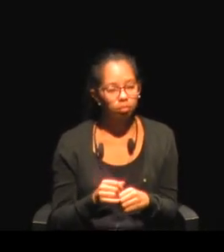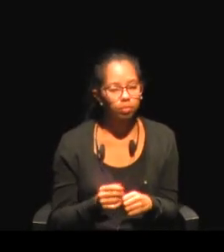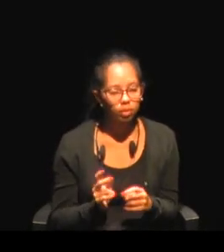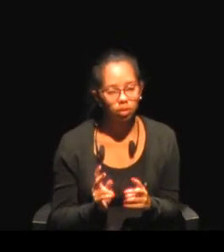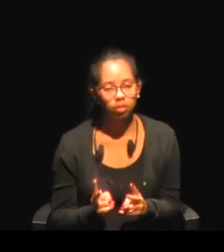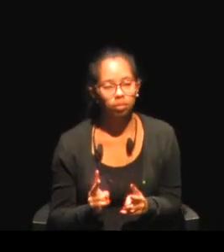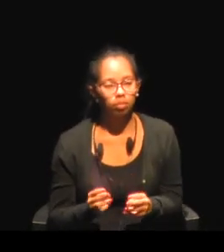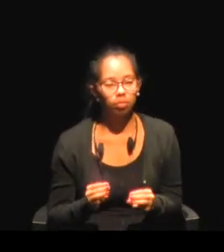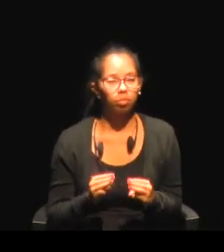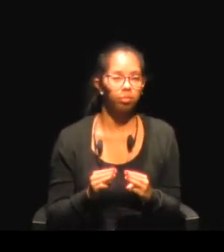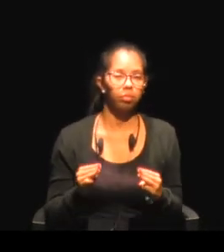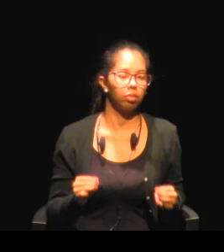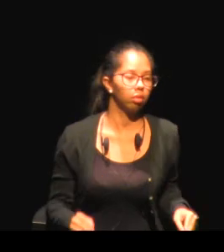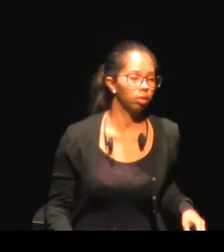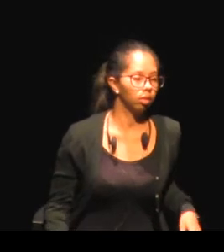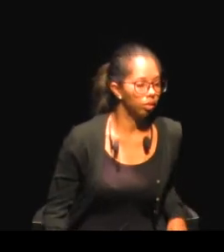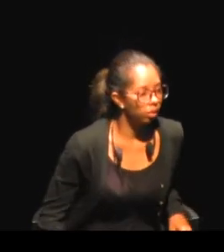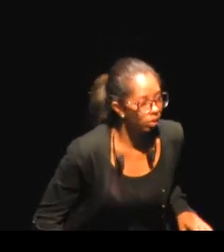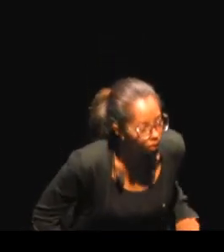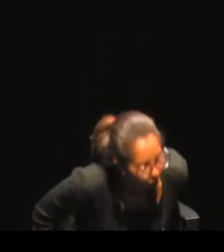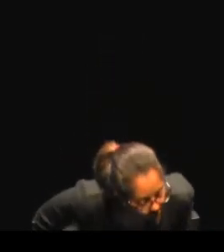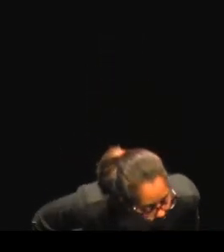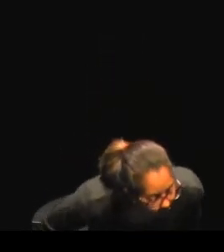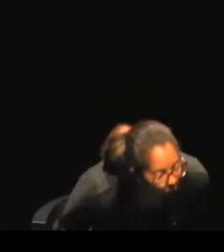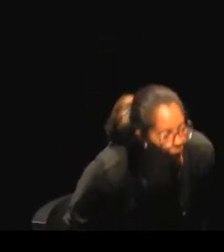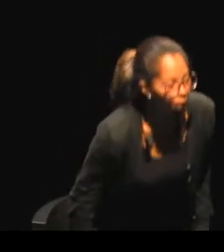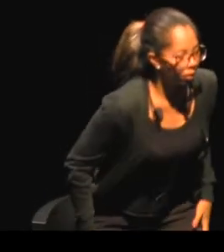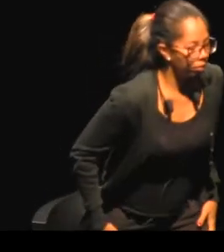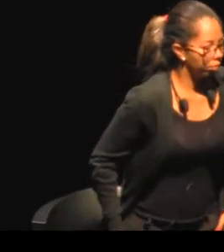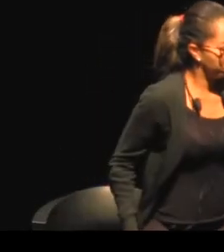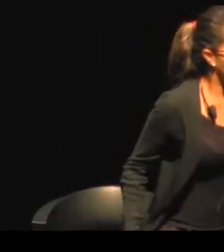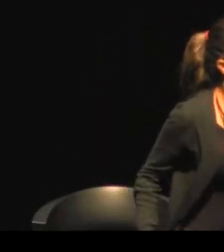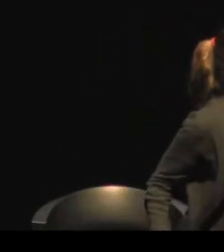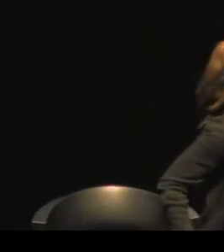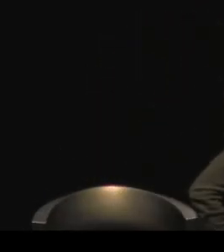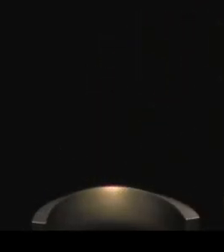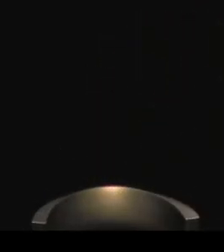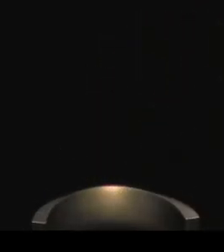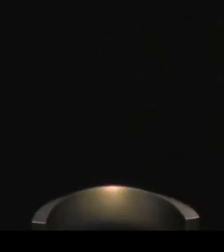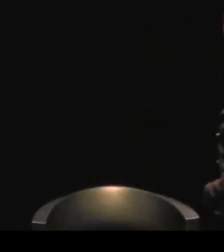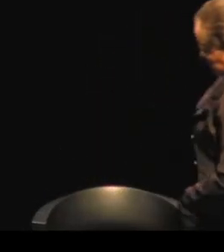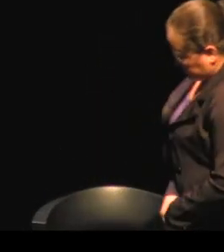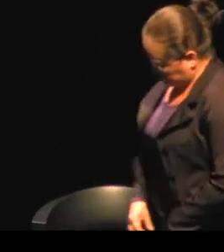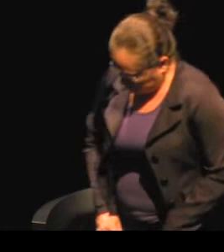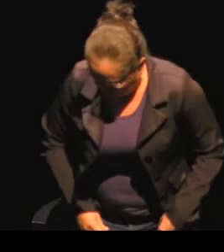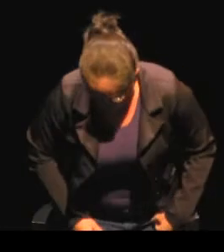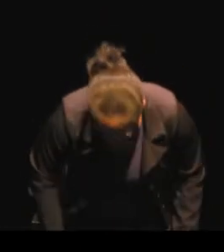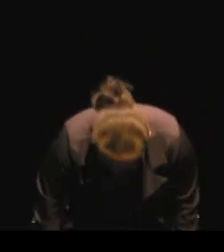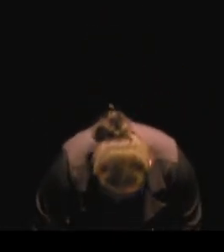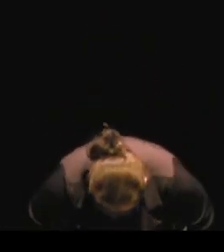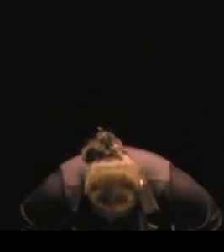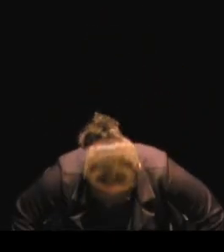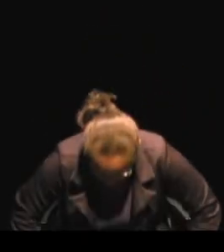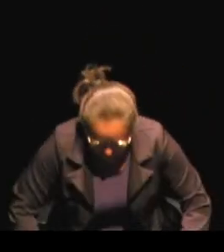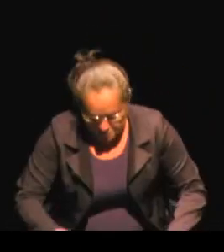permanente do museu. E no edificação nova, anexa e conectada com ela, toda a parte de pesquisa, a parte